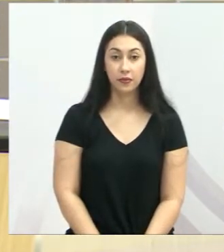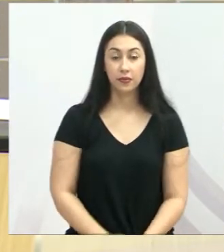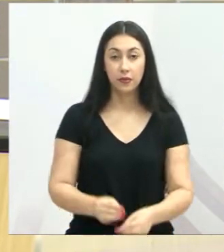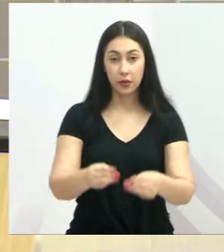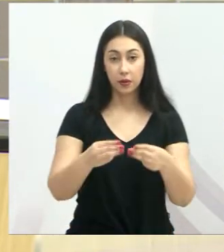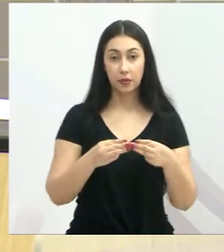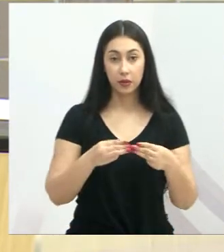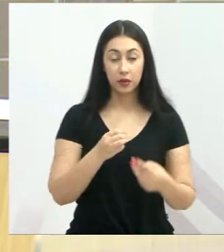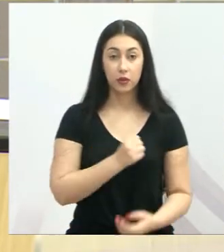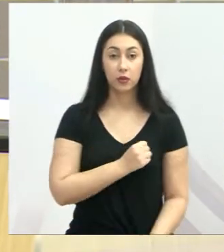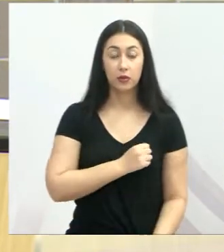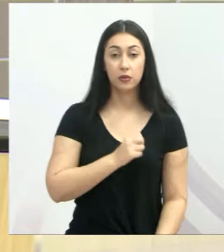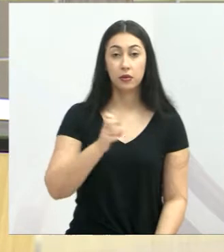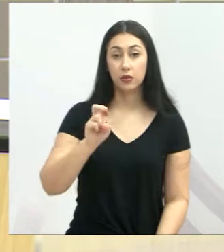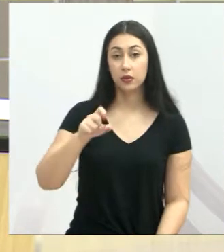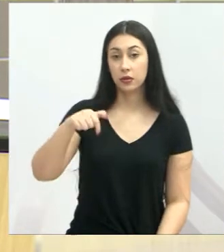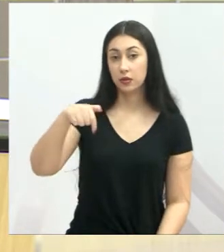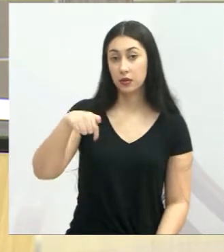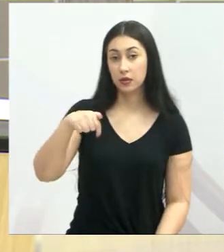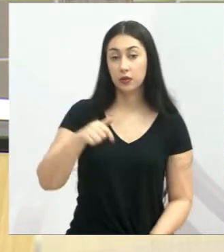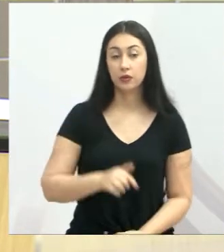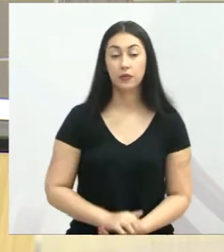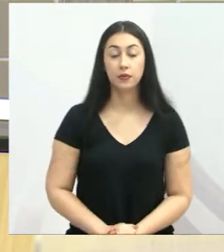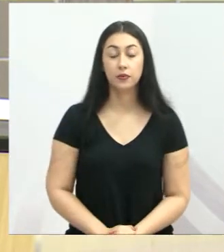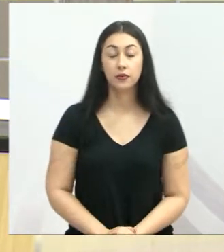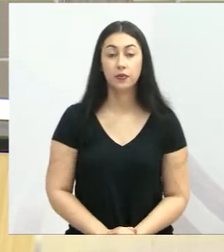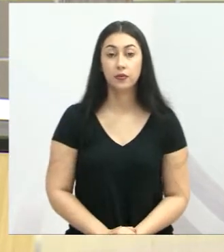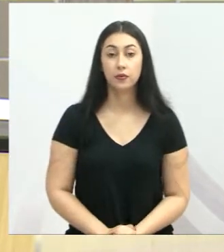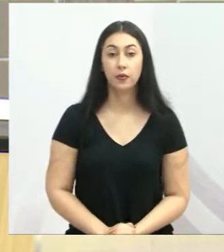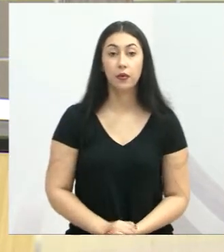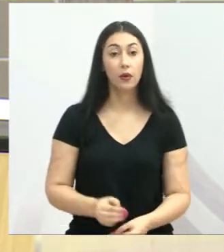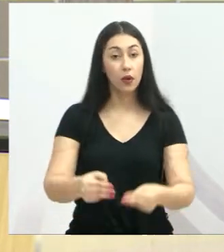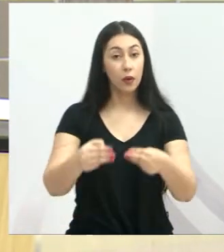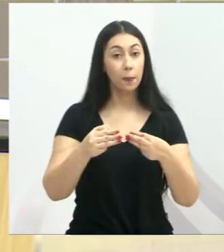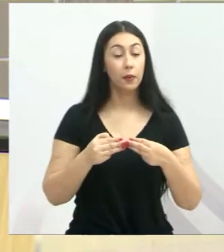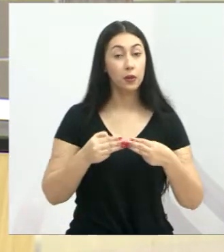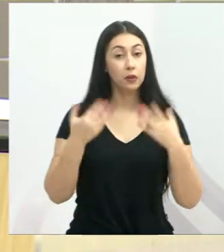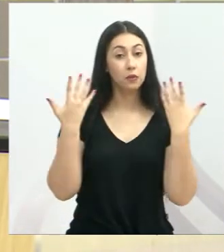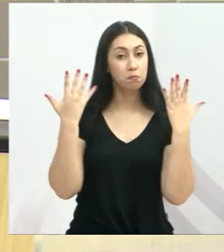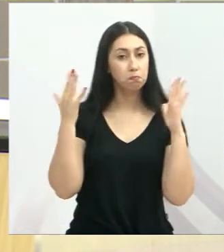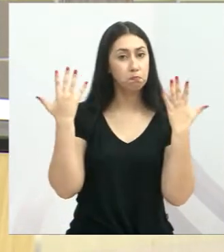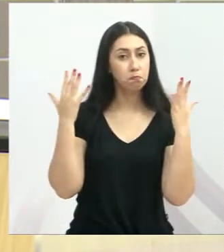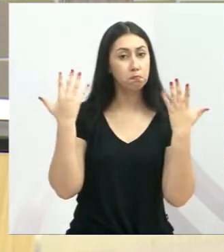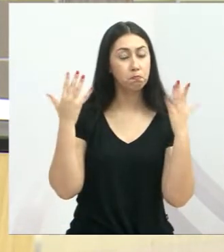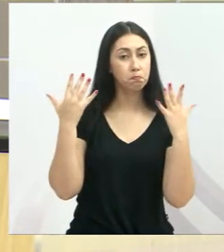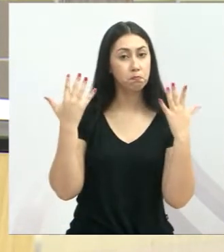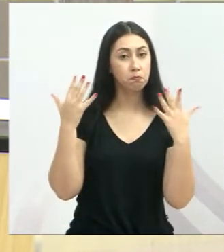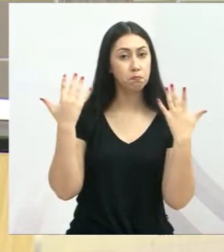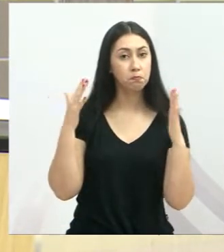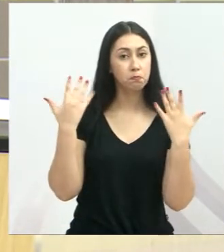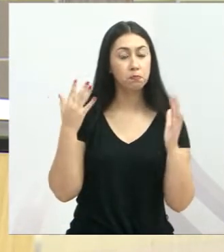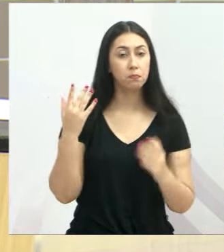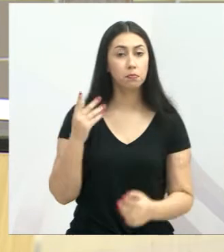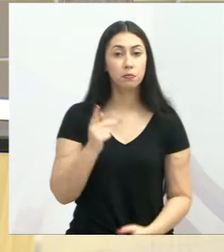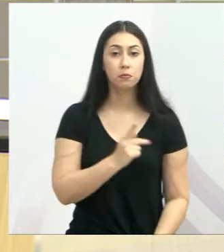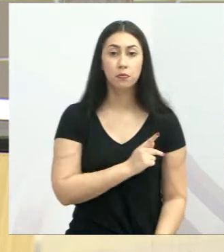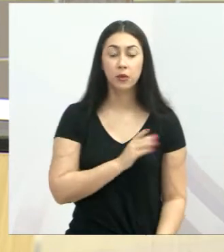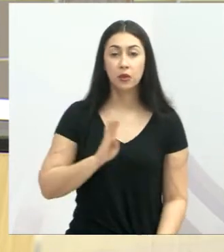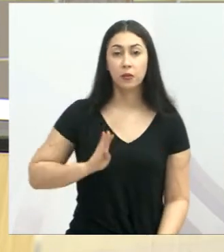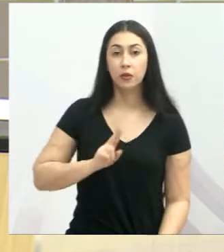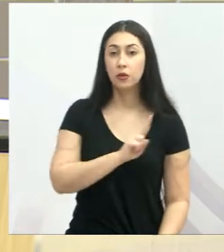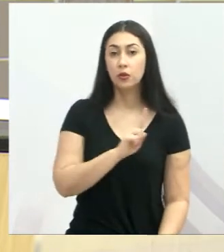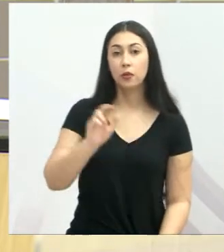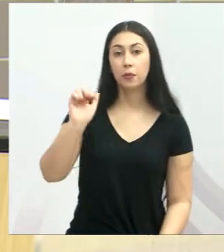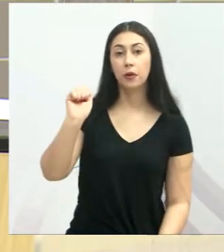Moção 57/2021. Moção congratulatória e aplausos ao presbítero Anderson Ramalho